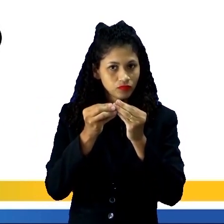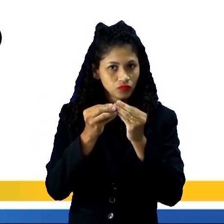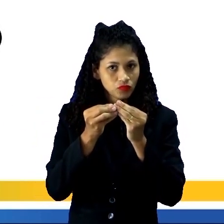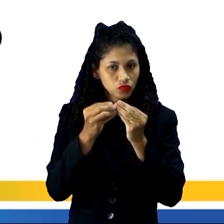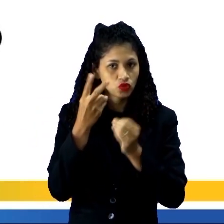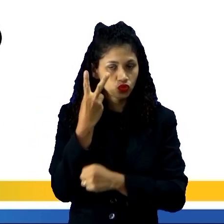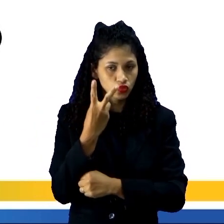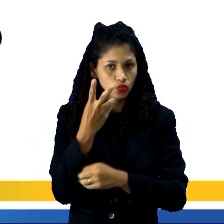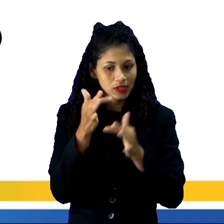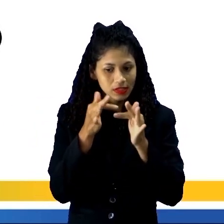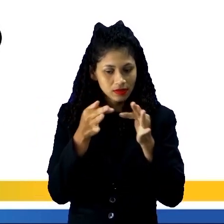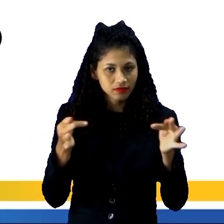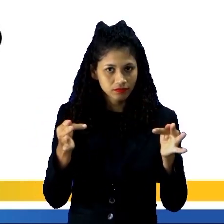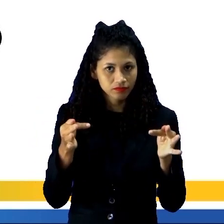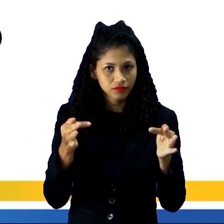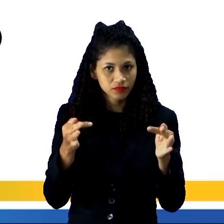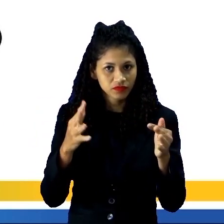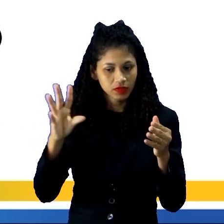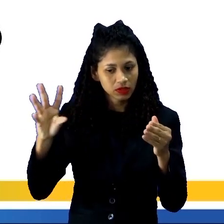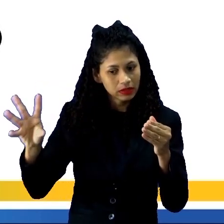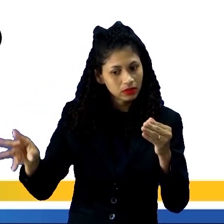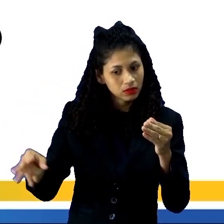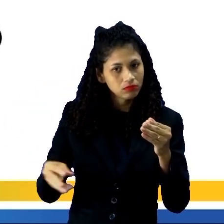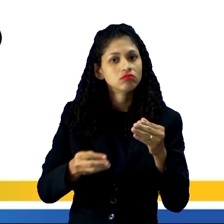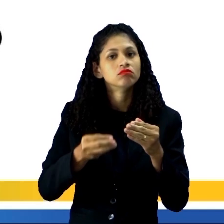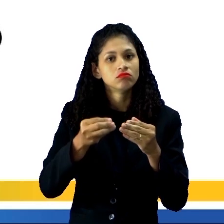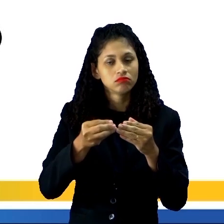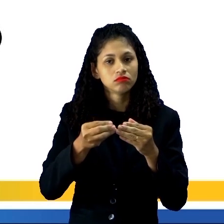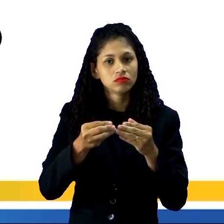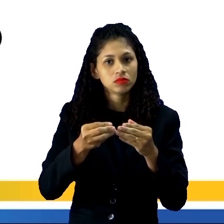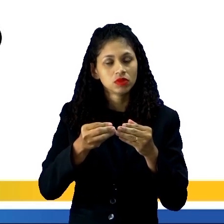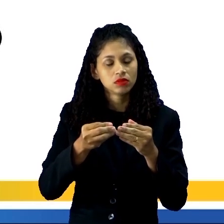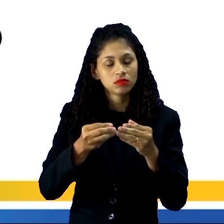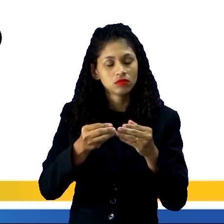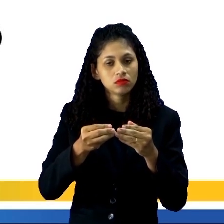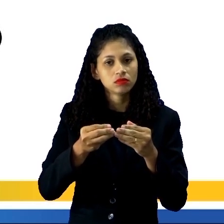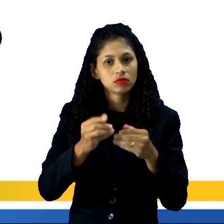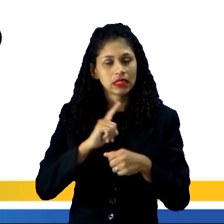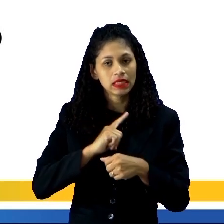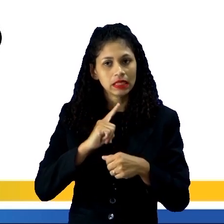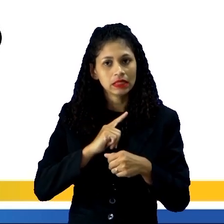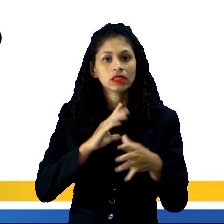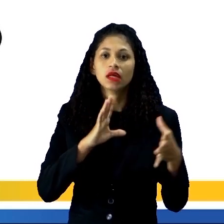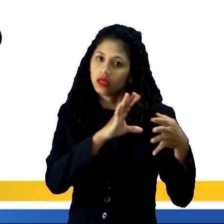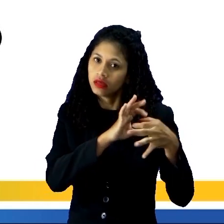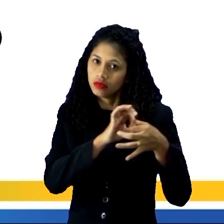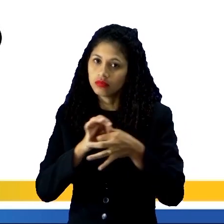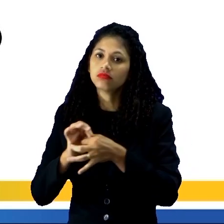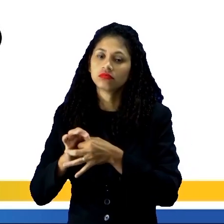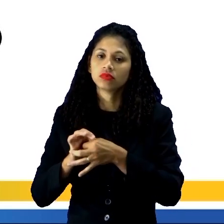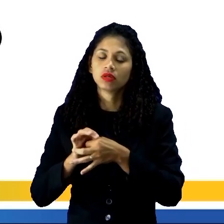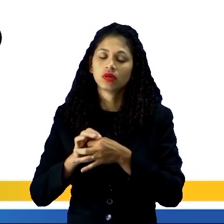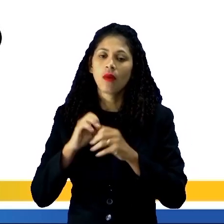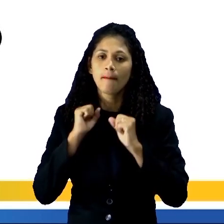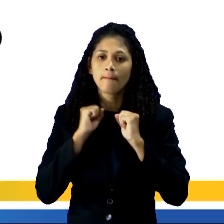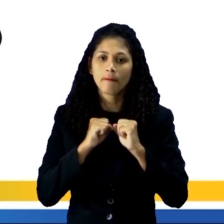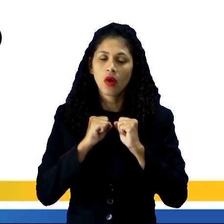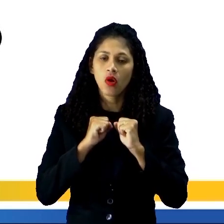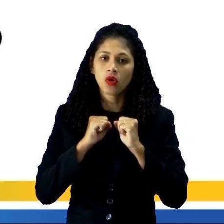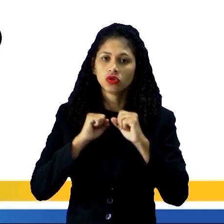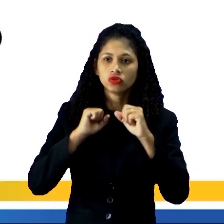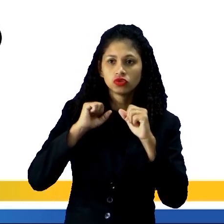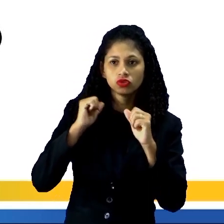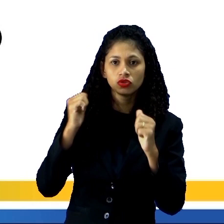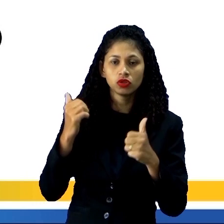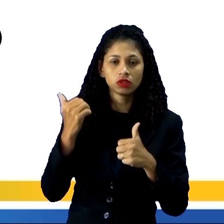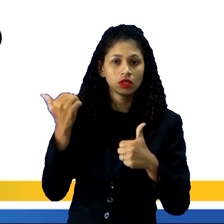montar para poder fazer sentido, né, e pode ser também substituído por that. Nós temos aí,